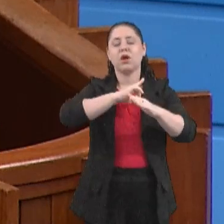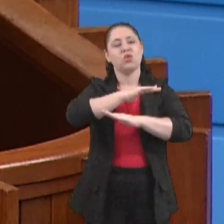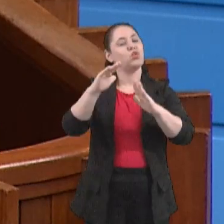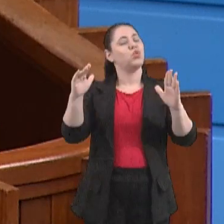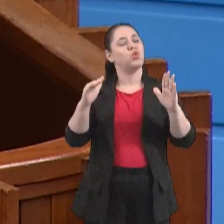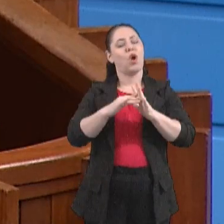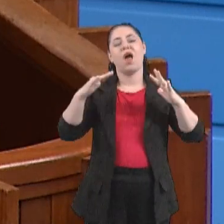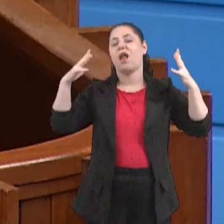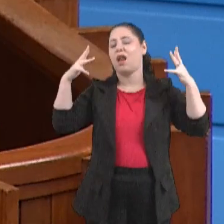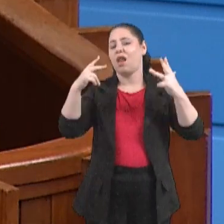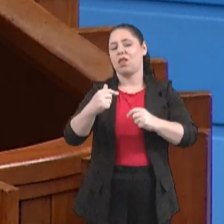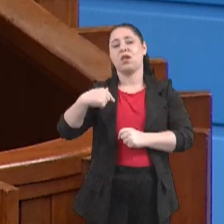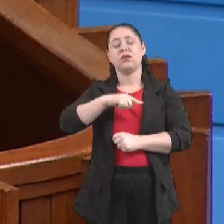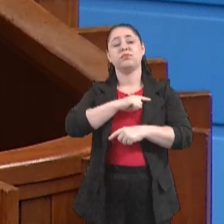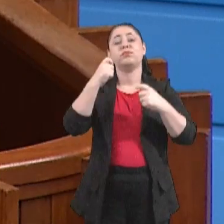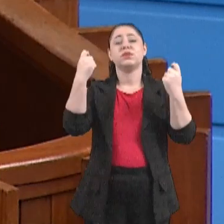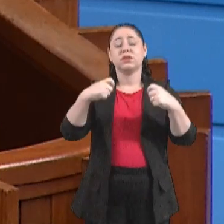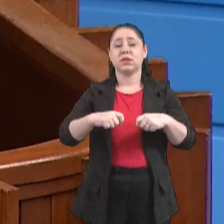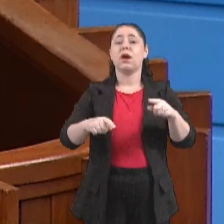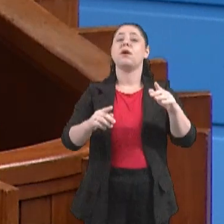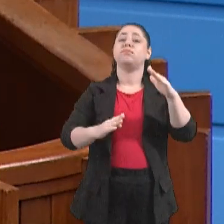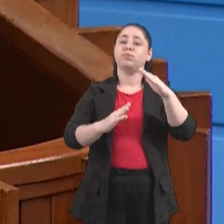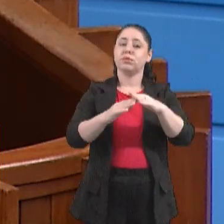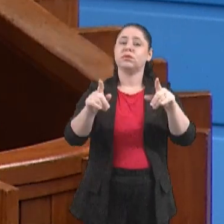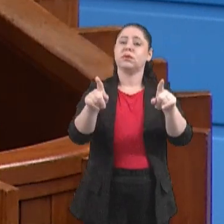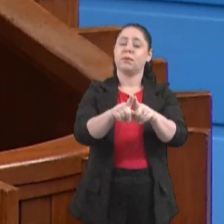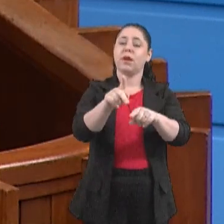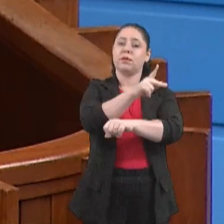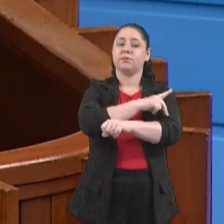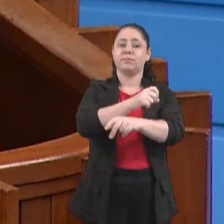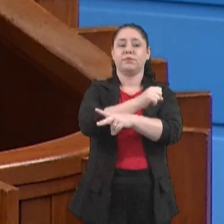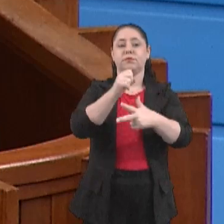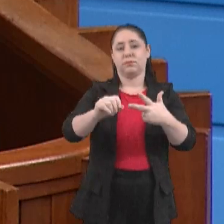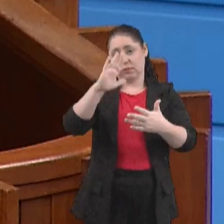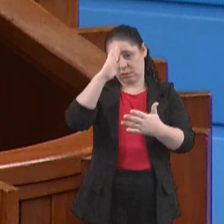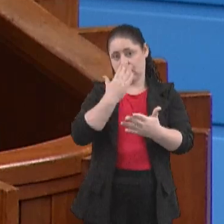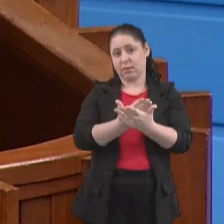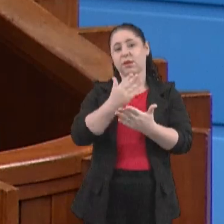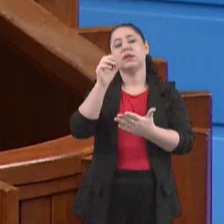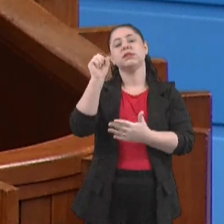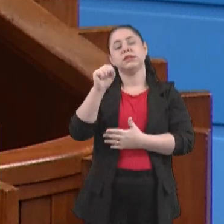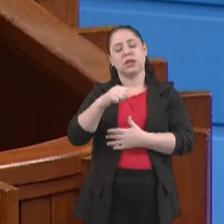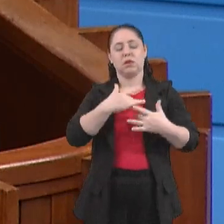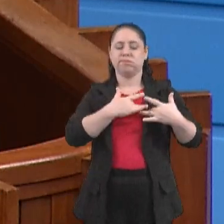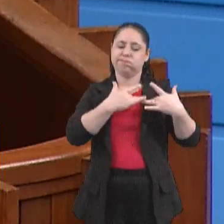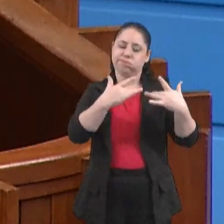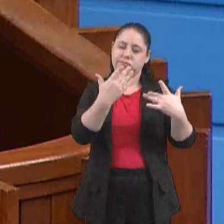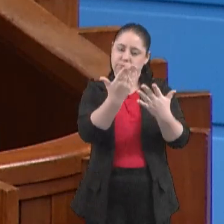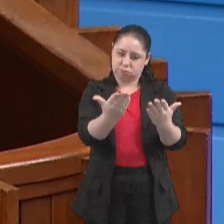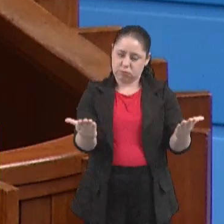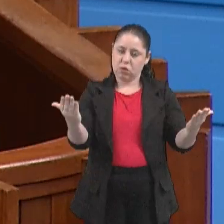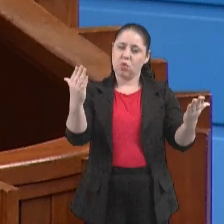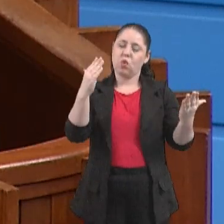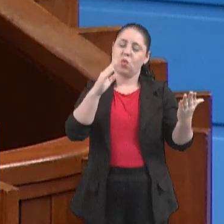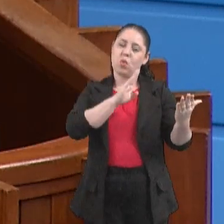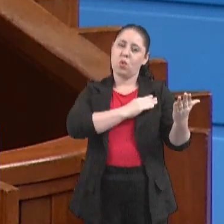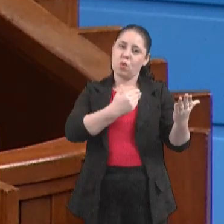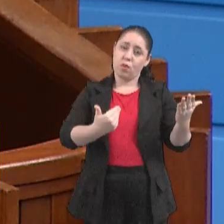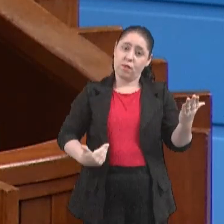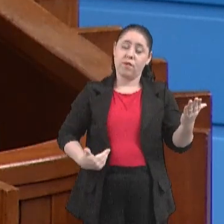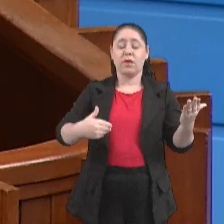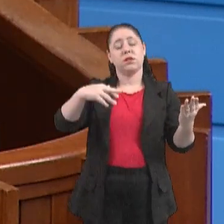tudo. E aqui terá limite com certeza. Eu acredito muito na sensibilidade do governo